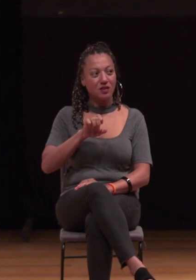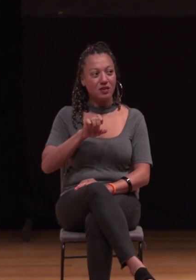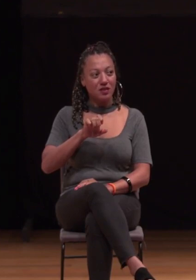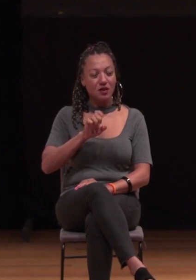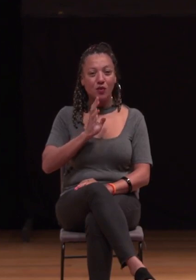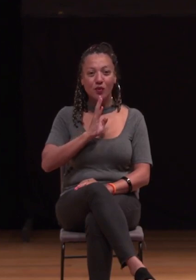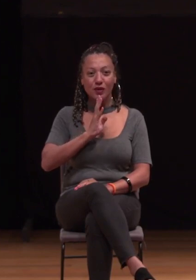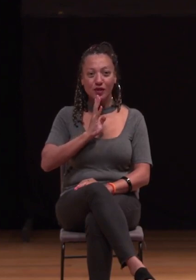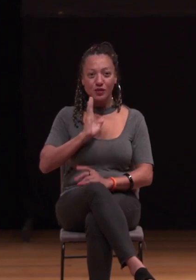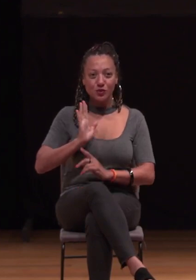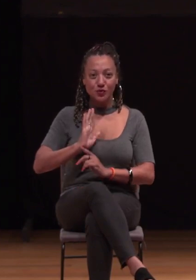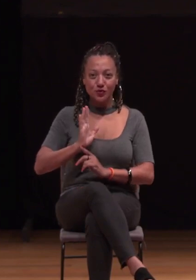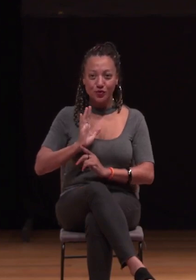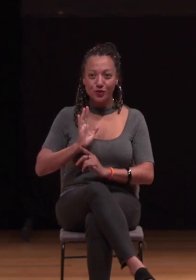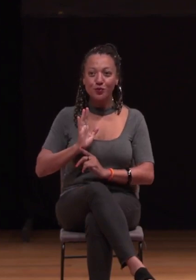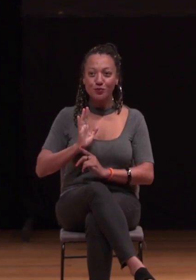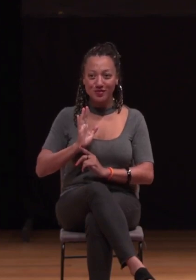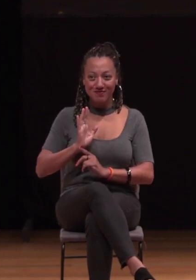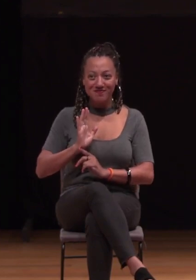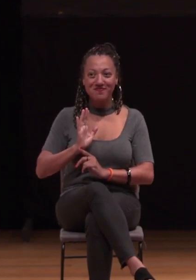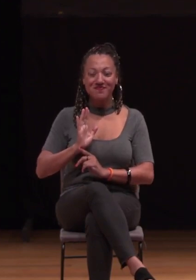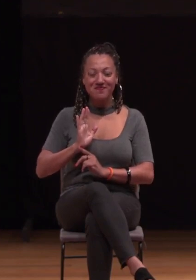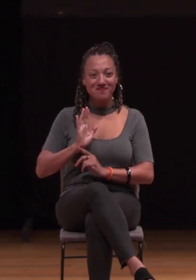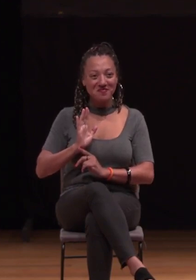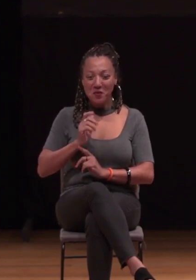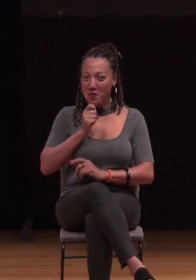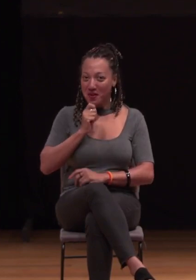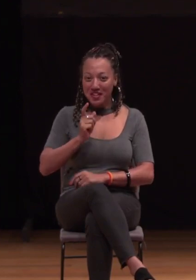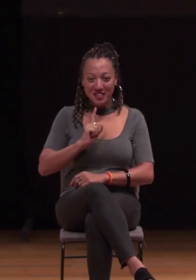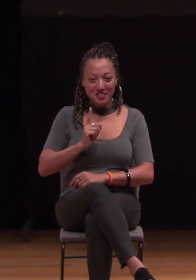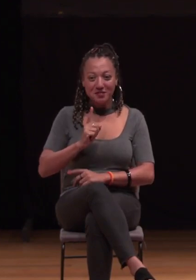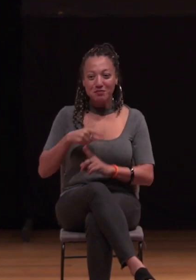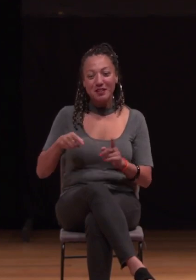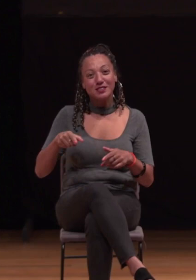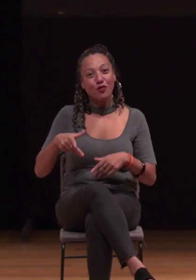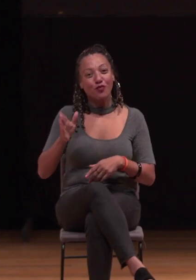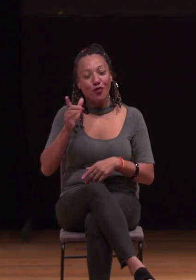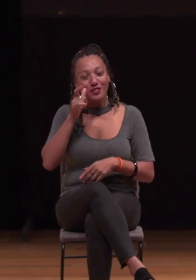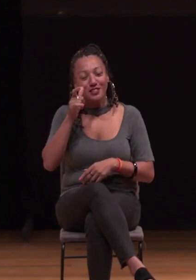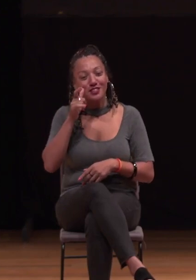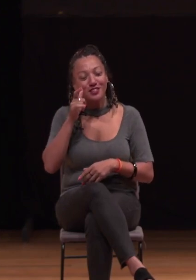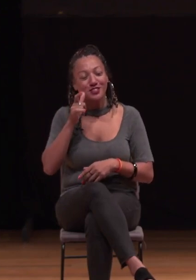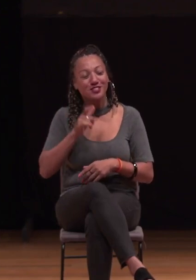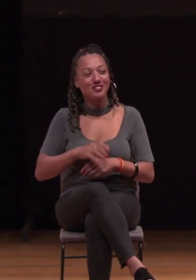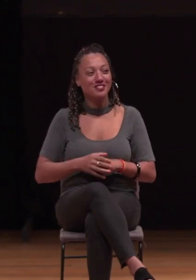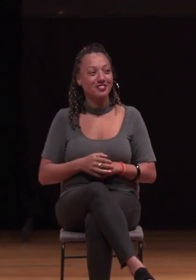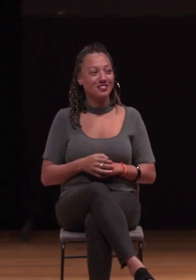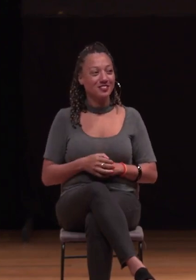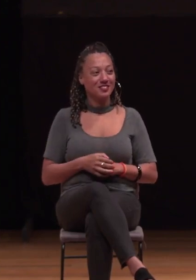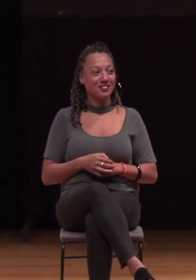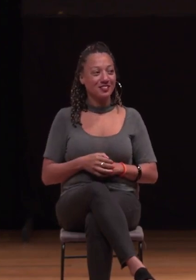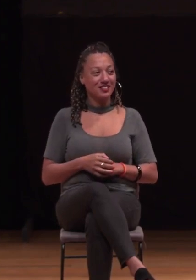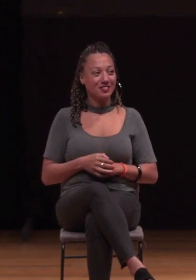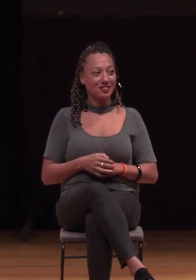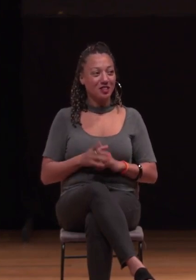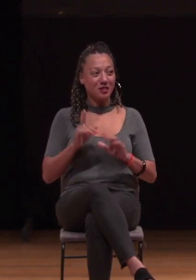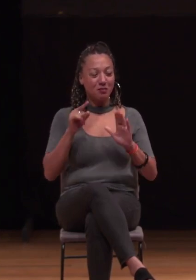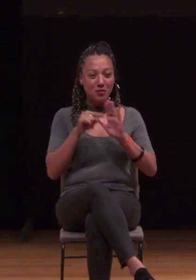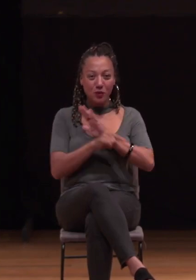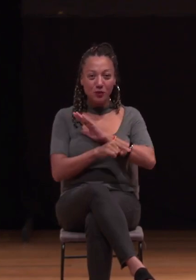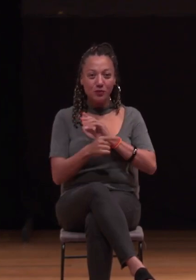que você falou, mas eu vou conhecer, prometo. E eu tenho uma